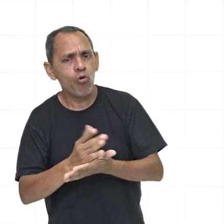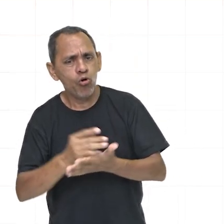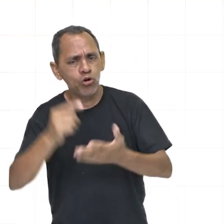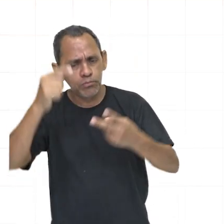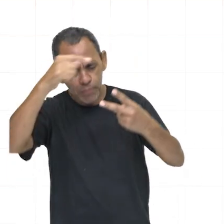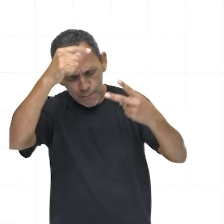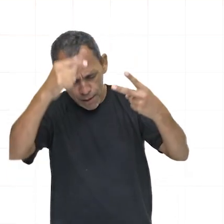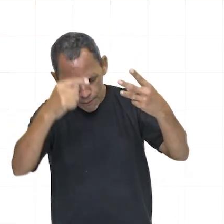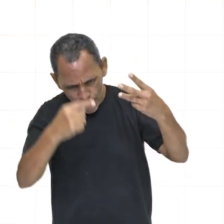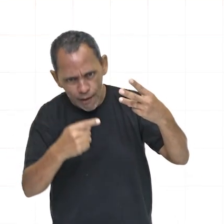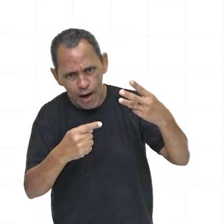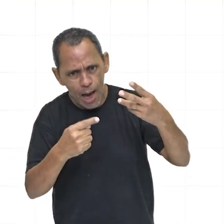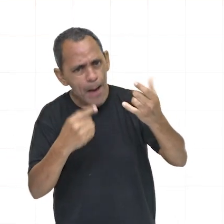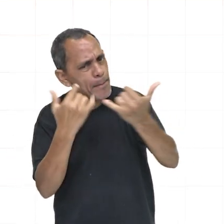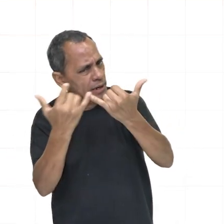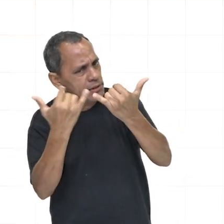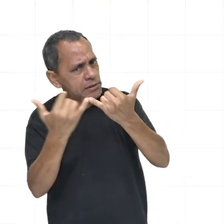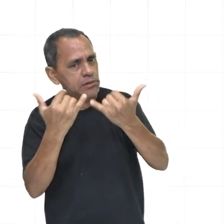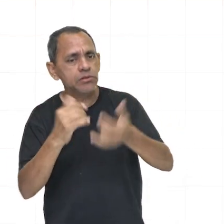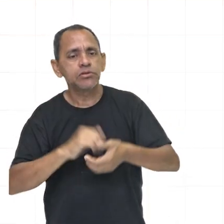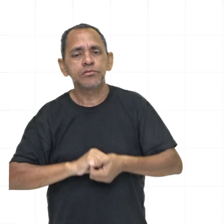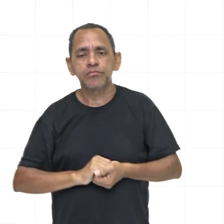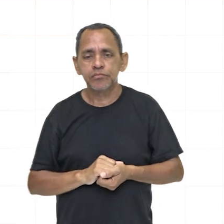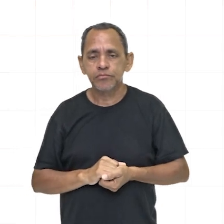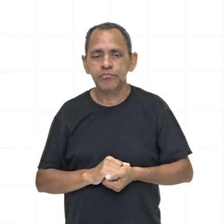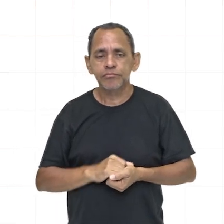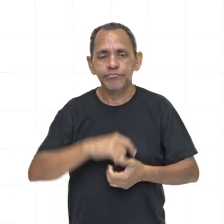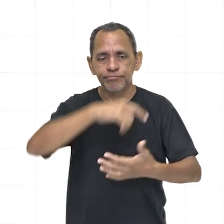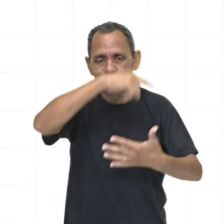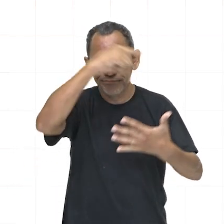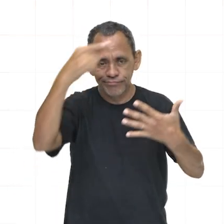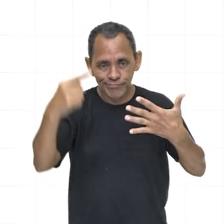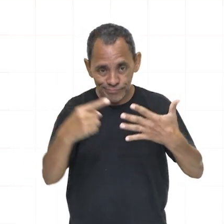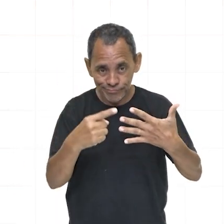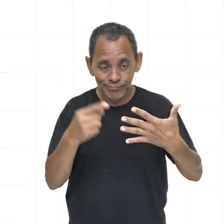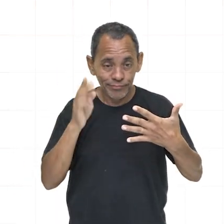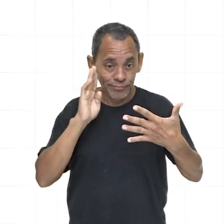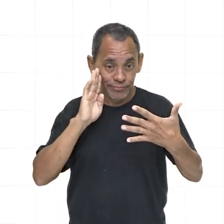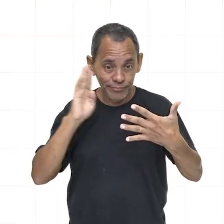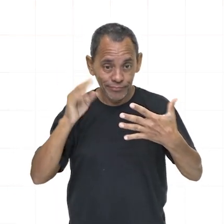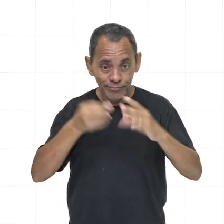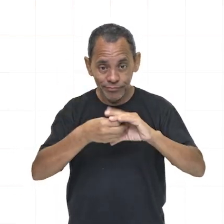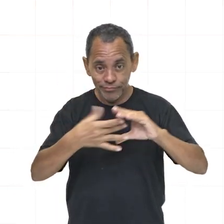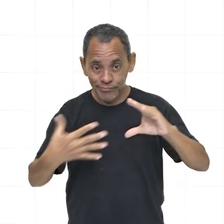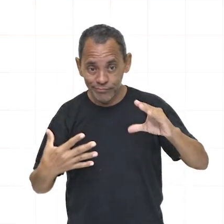que são similares, né? Então, temos aí, das principais